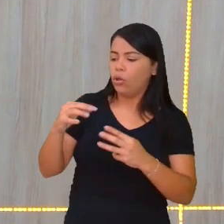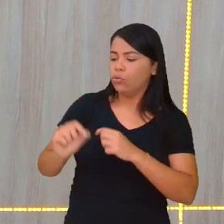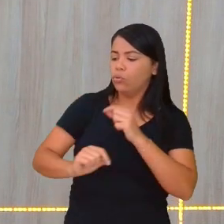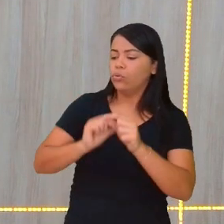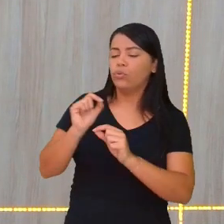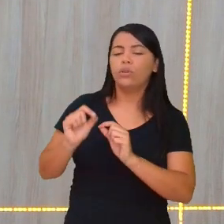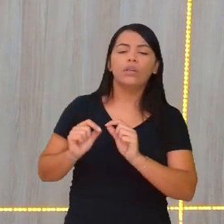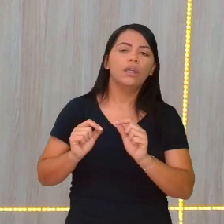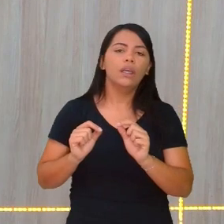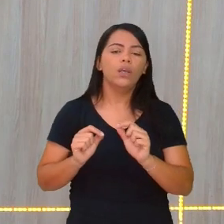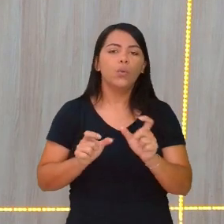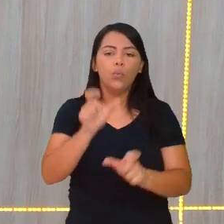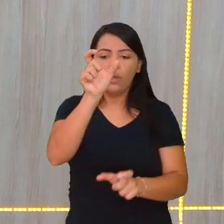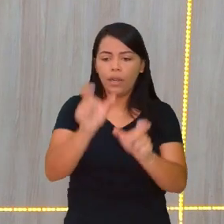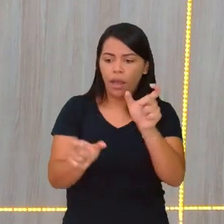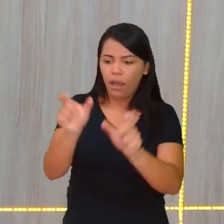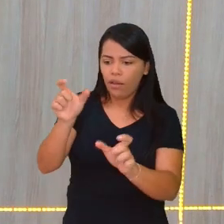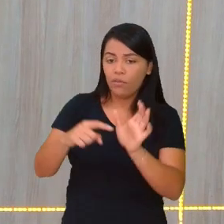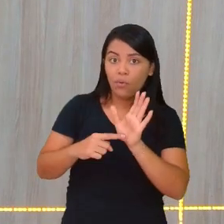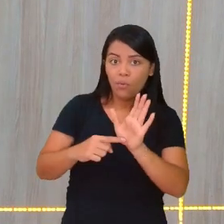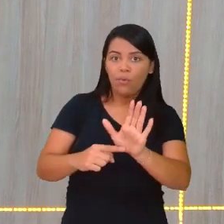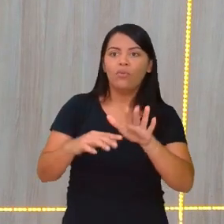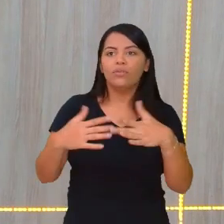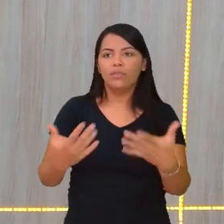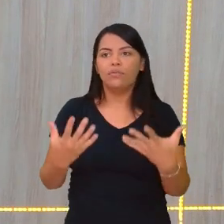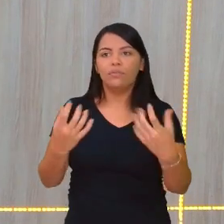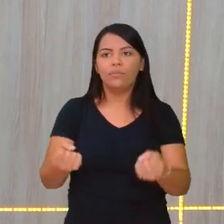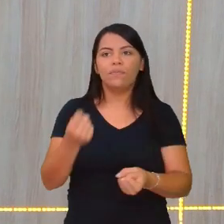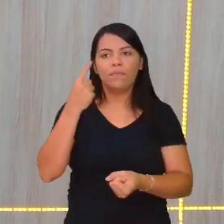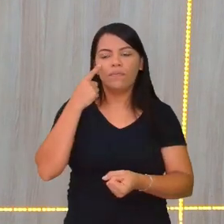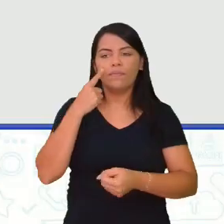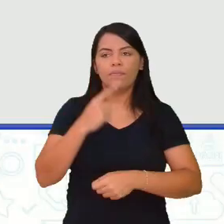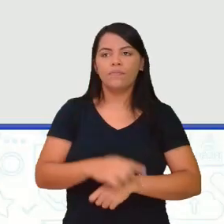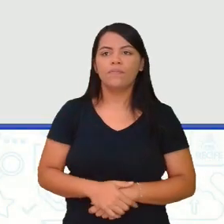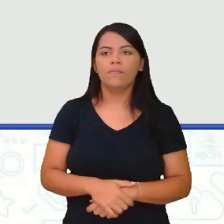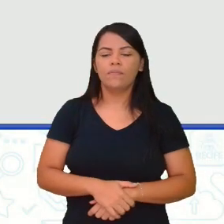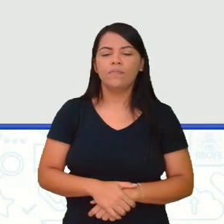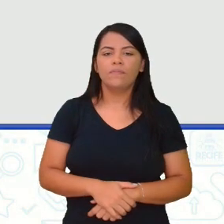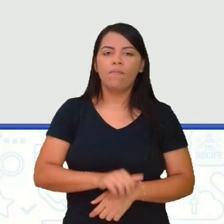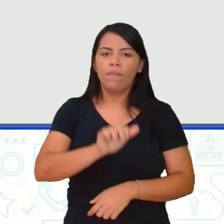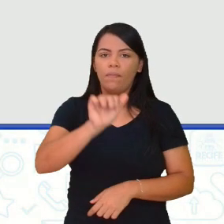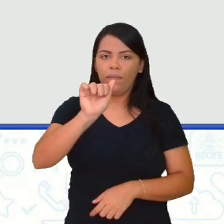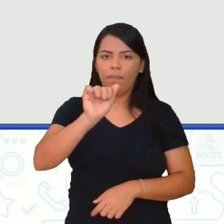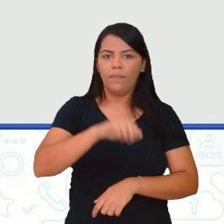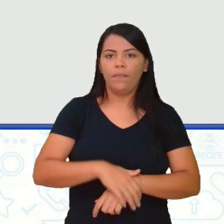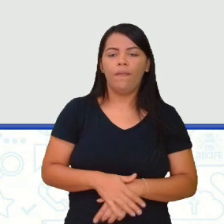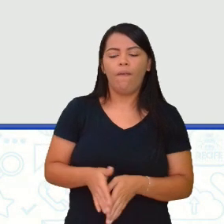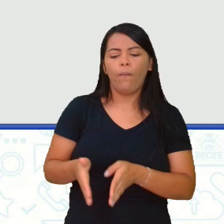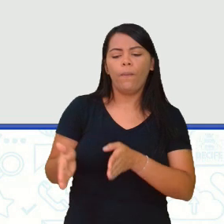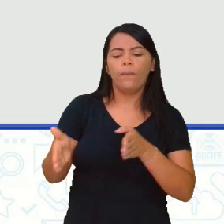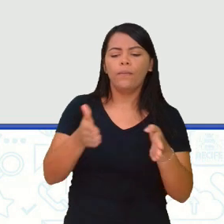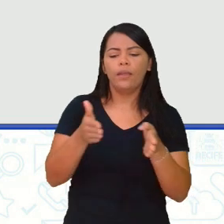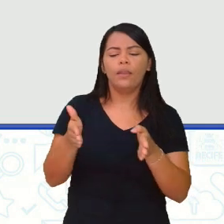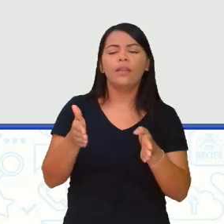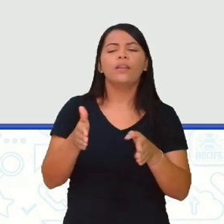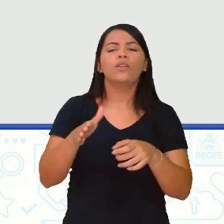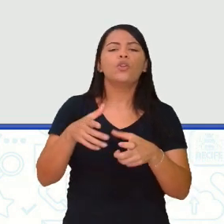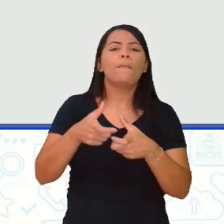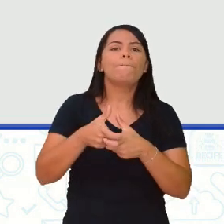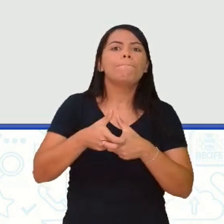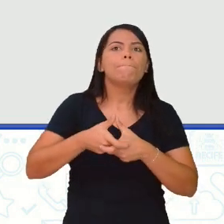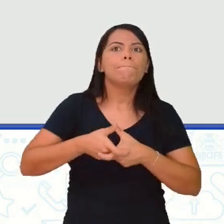gráfico oferece. Então, bora lá. A letra A. O período de